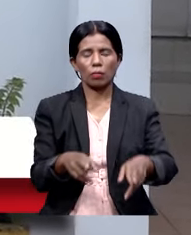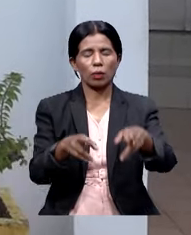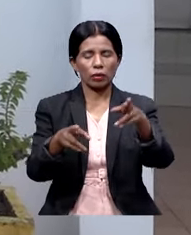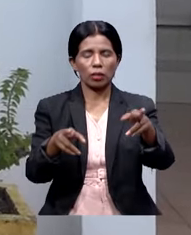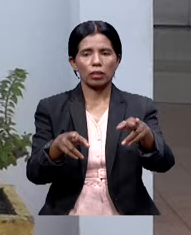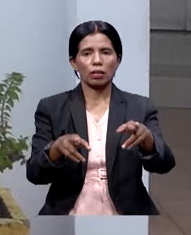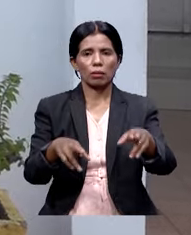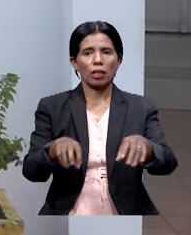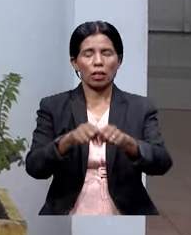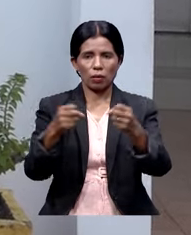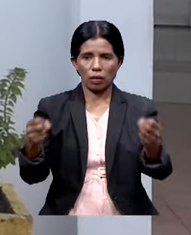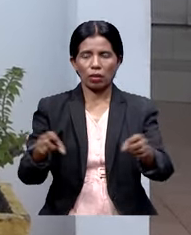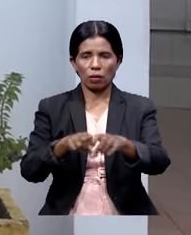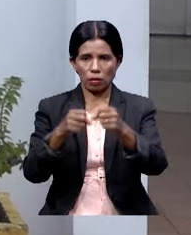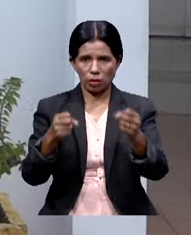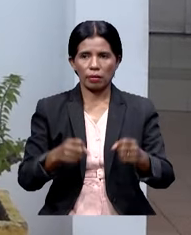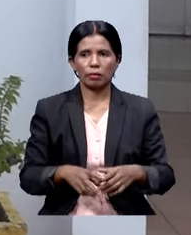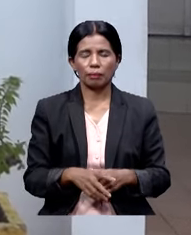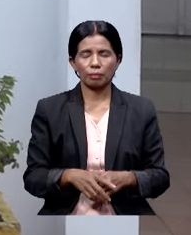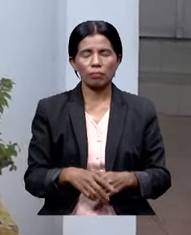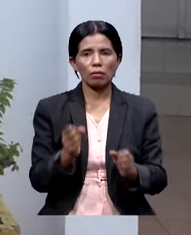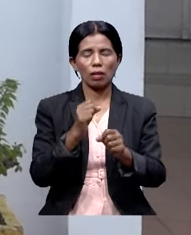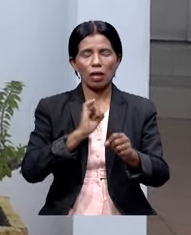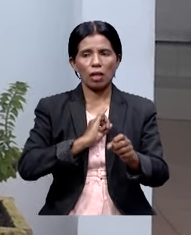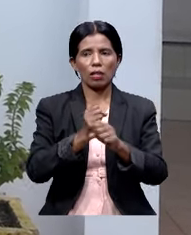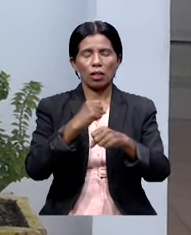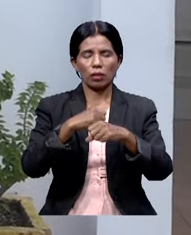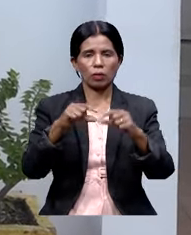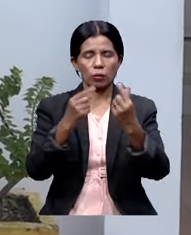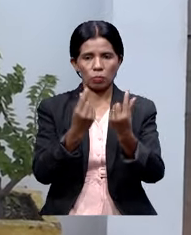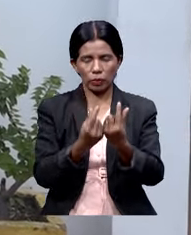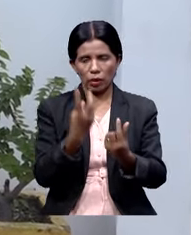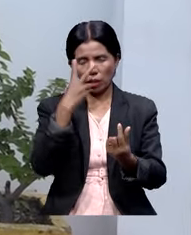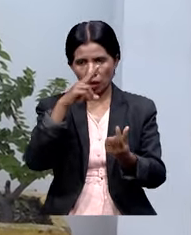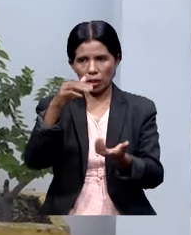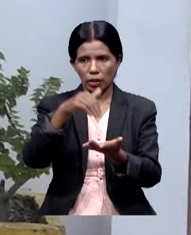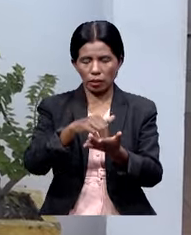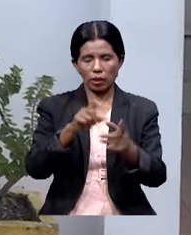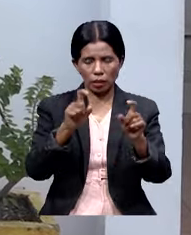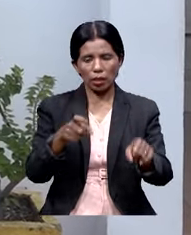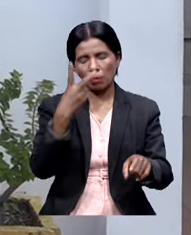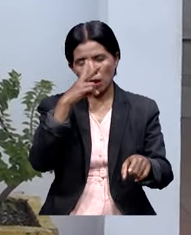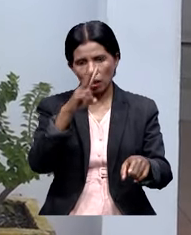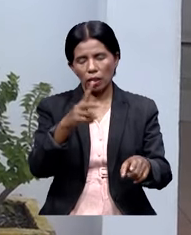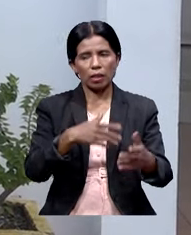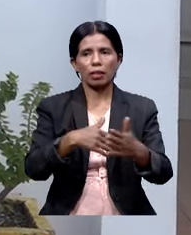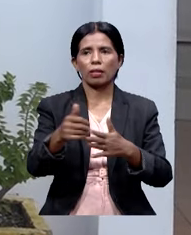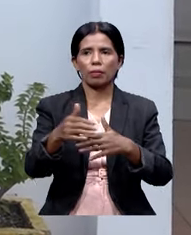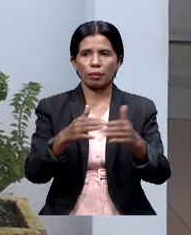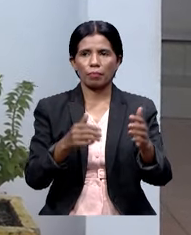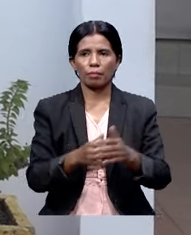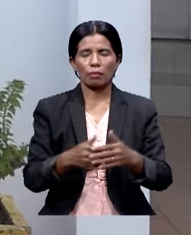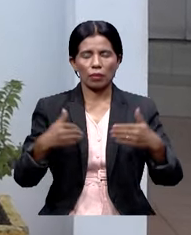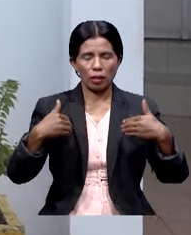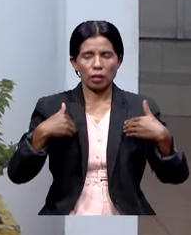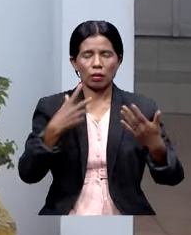ne nebe a forma na equipa ida halo la avaliação tamba tem bare dunik dar ruma ya